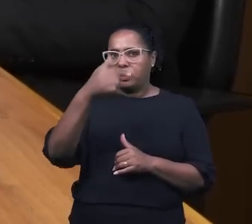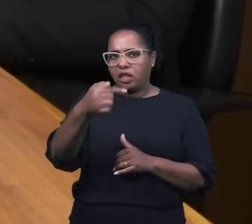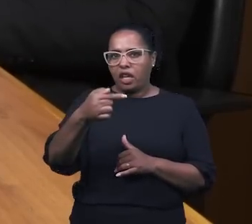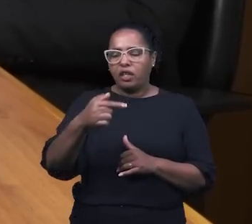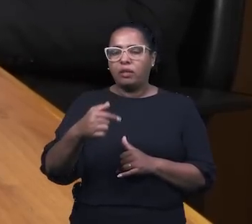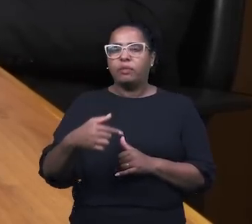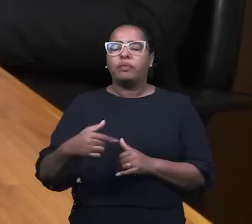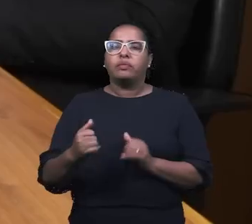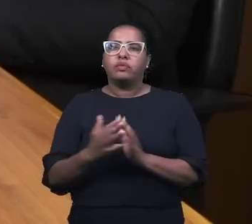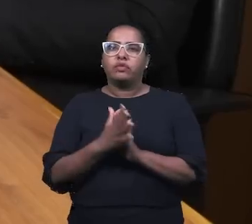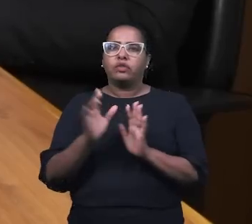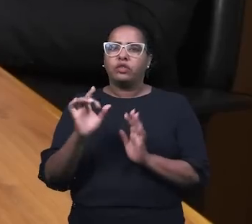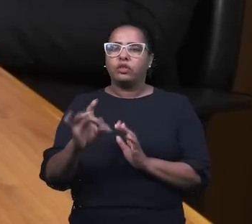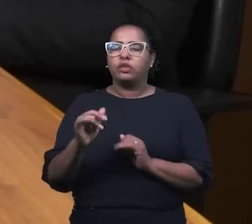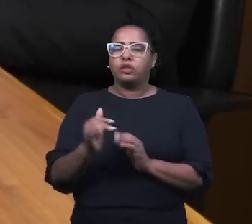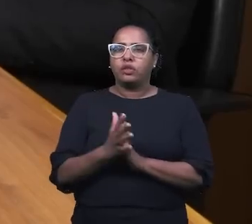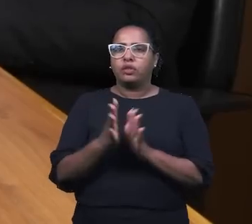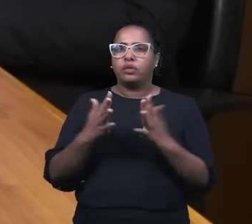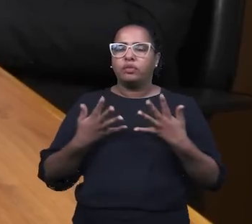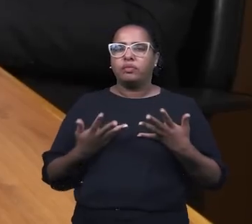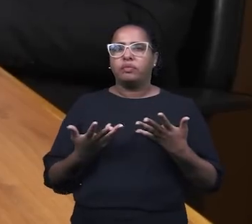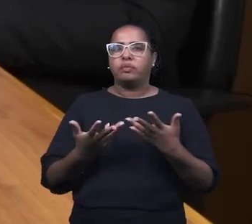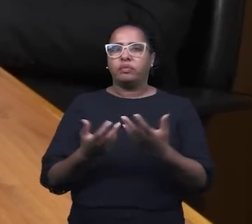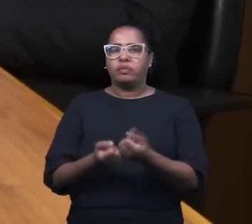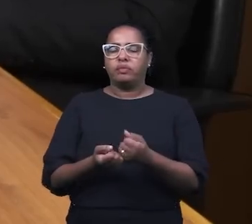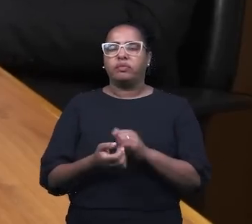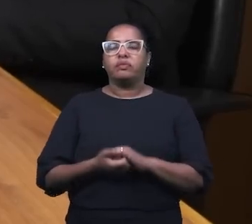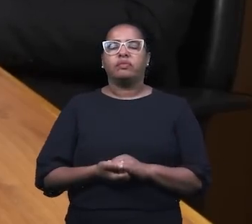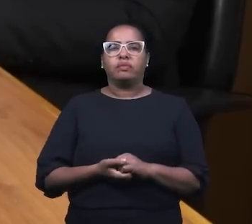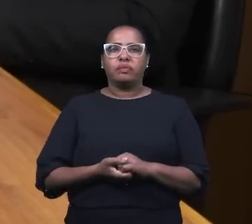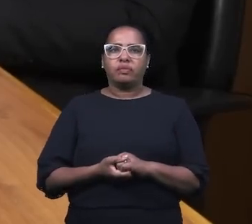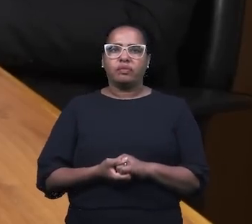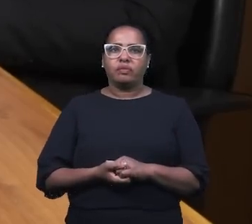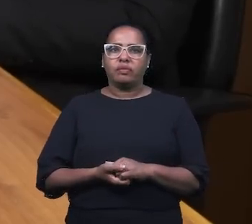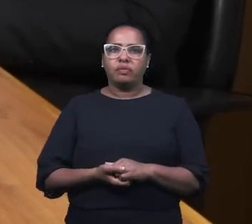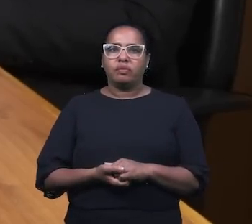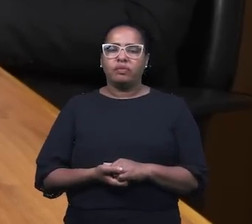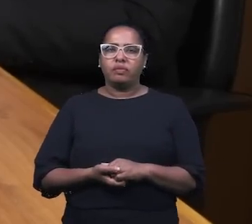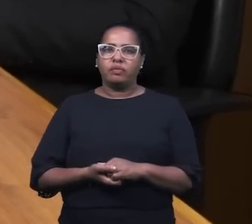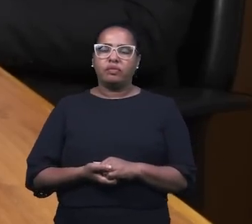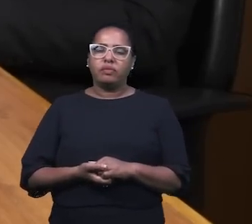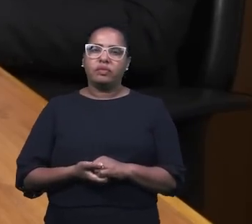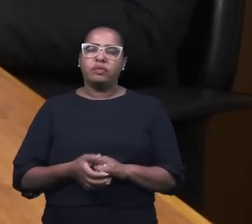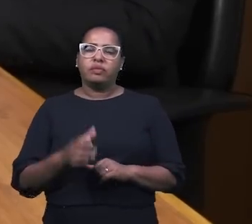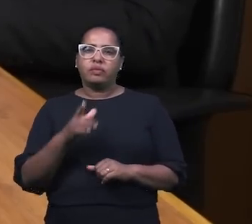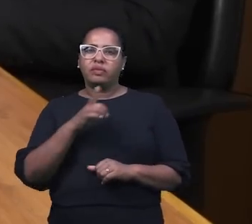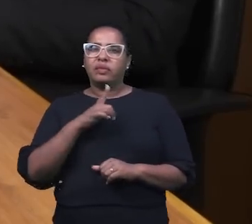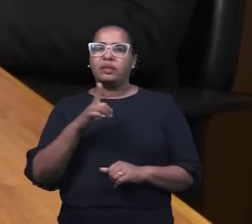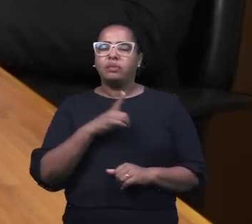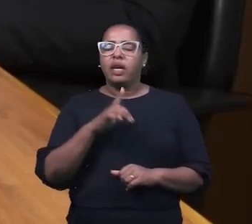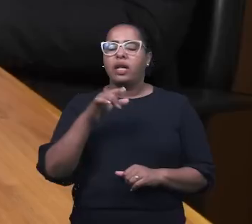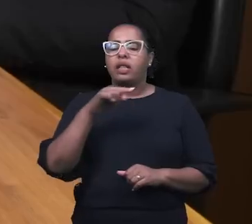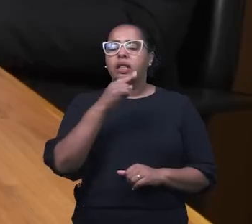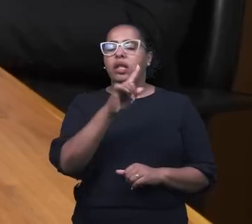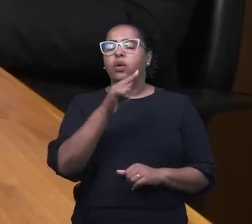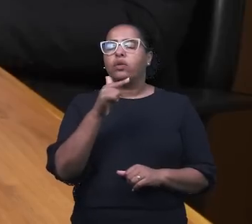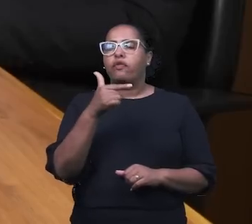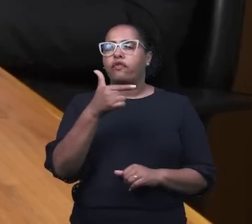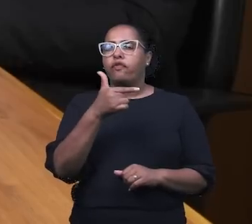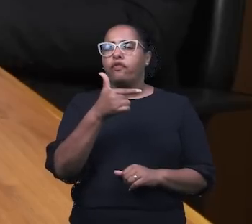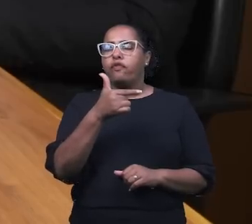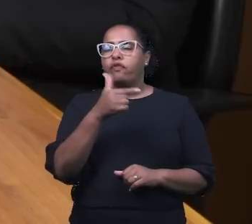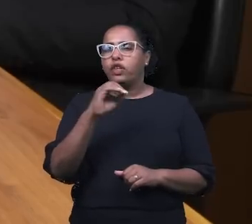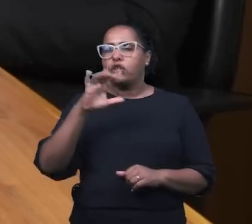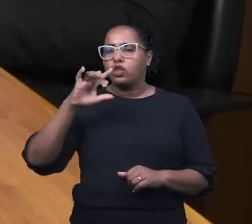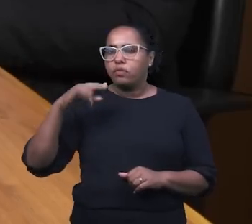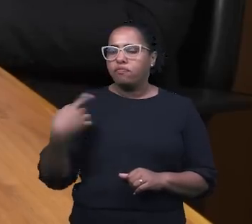né? Só desses louvores que são maravilhosos. Exatamente. No Spotify nós temos 20 mil